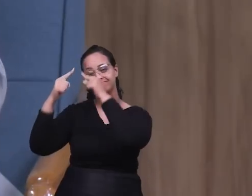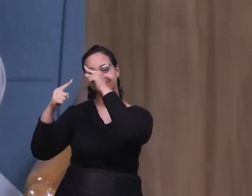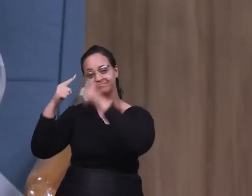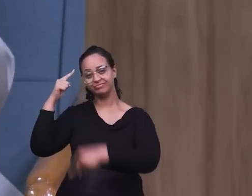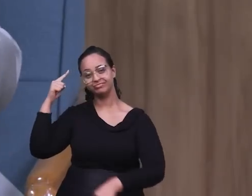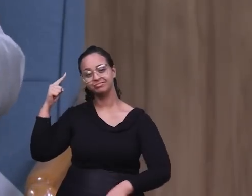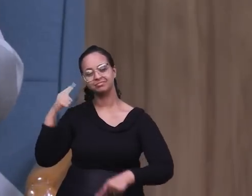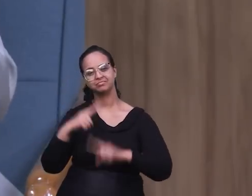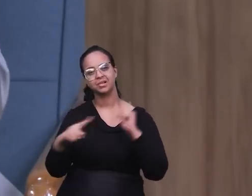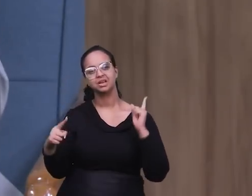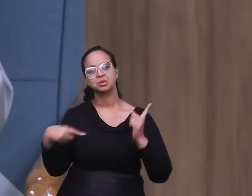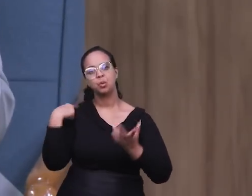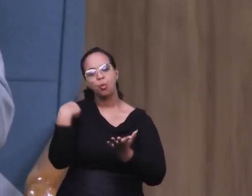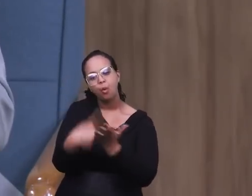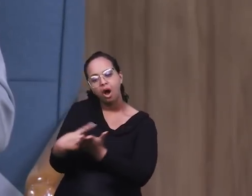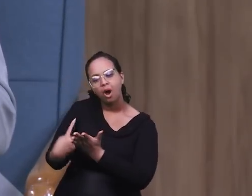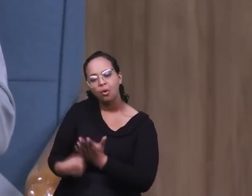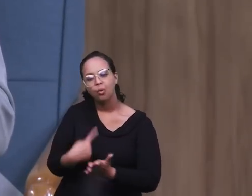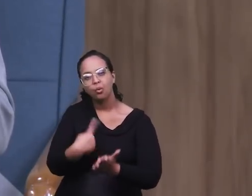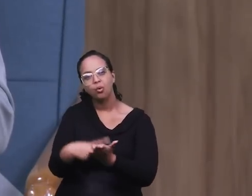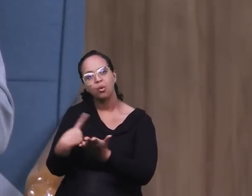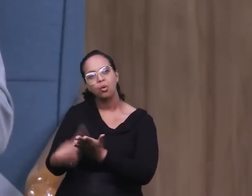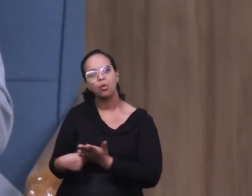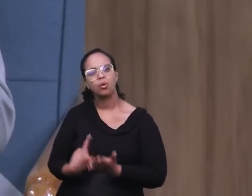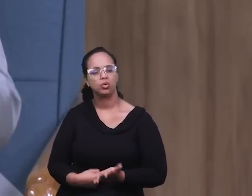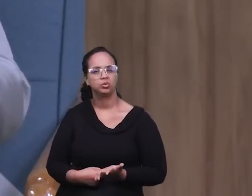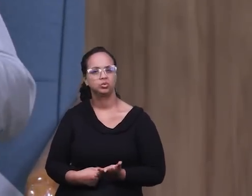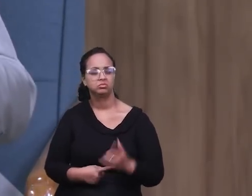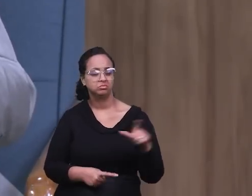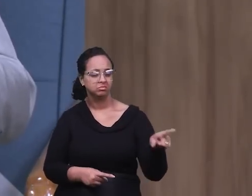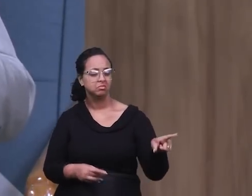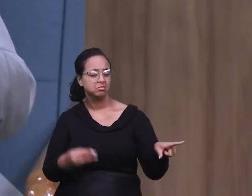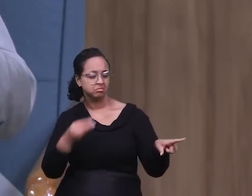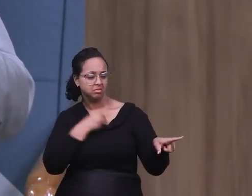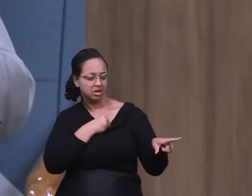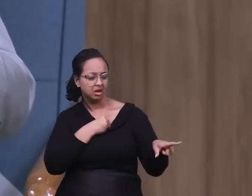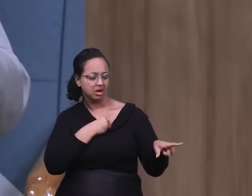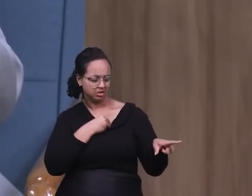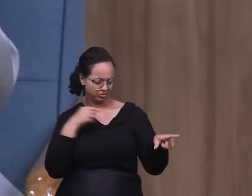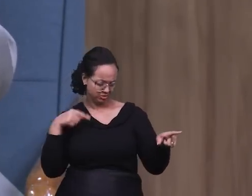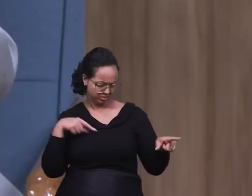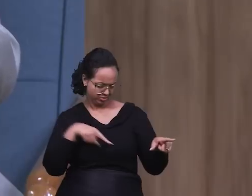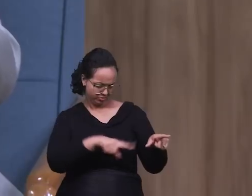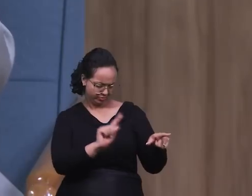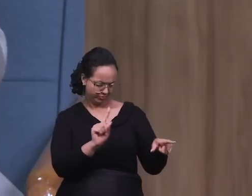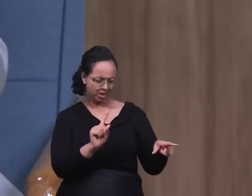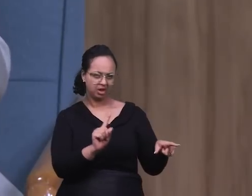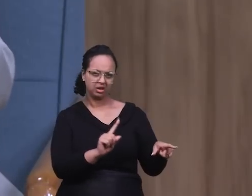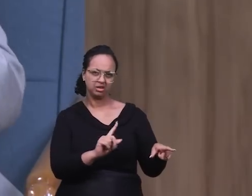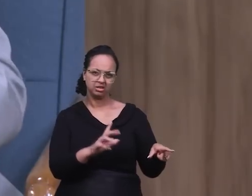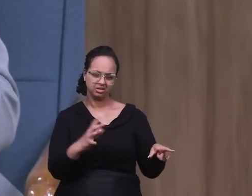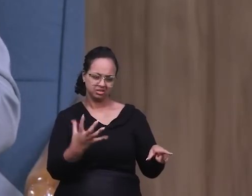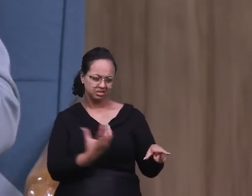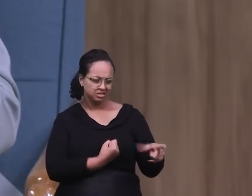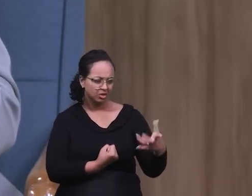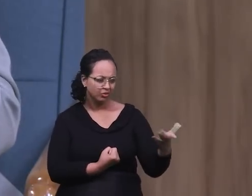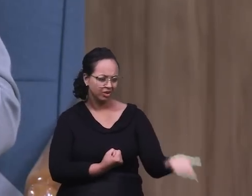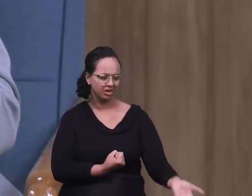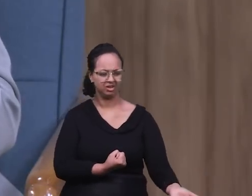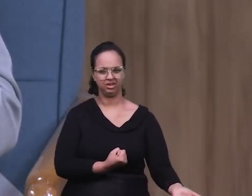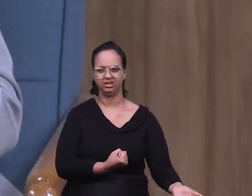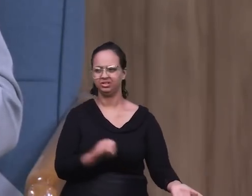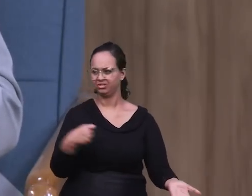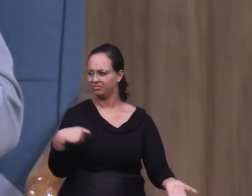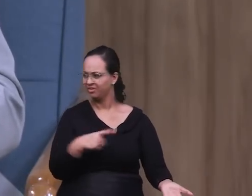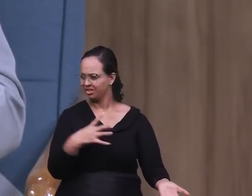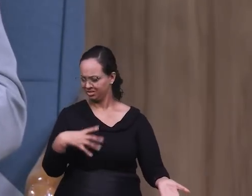o acordo do pai com o filho, né, no momento do pecado do homem, diz, não, você está disposto a ir resgatar